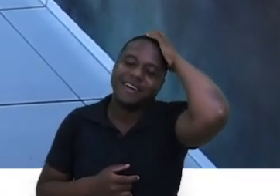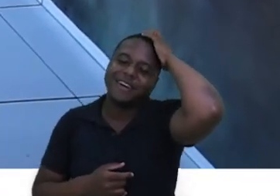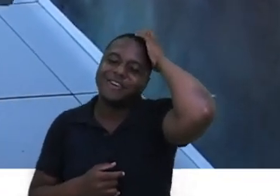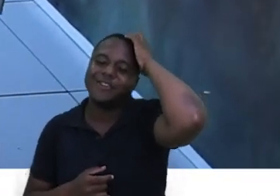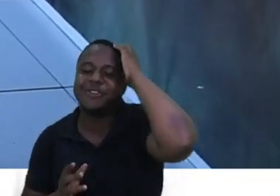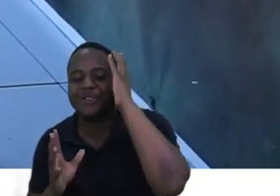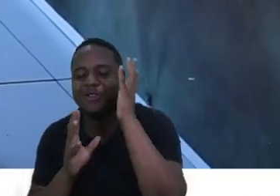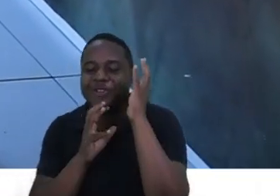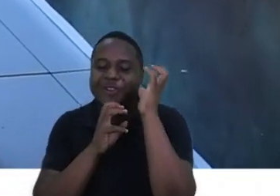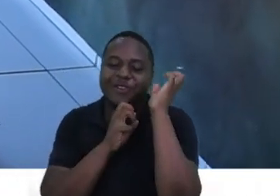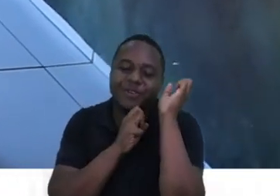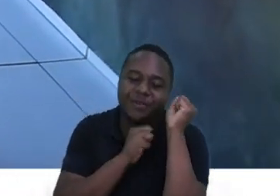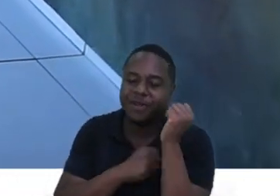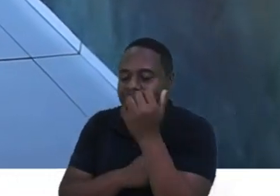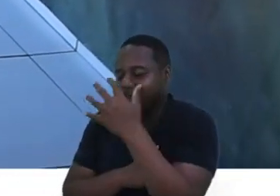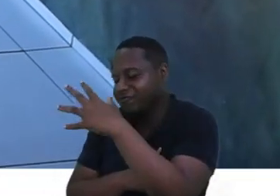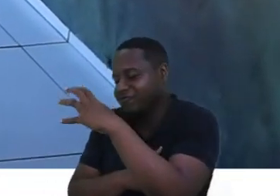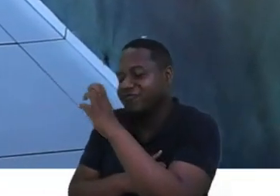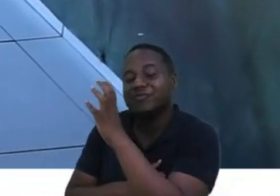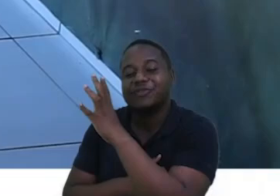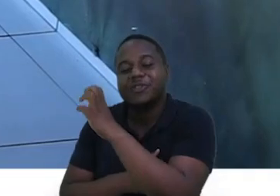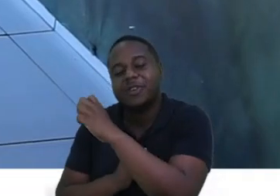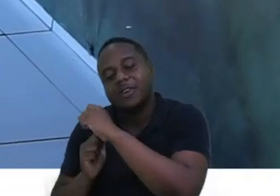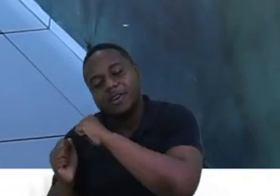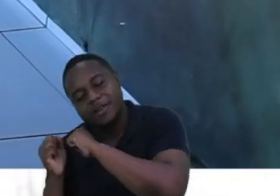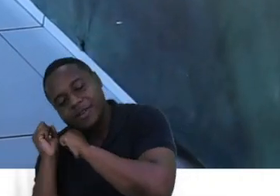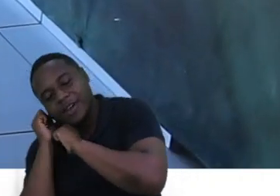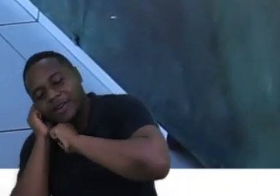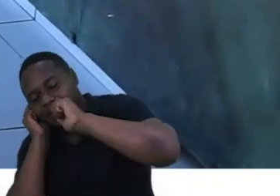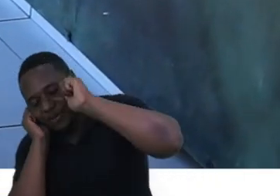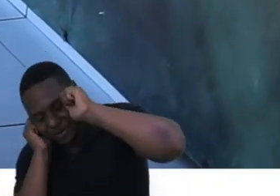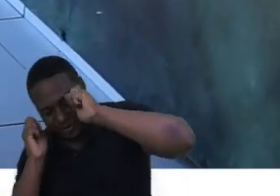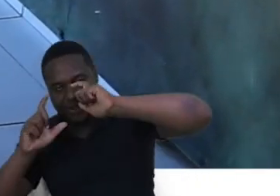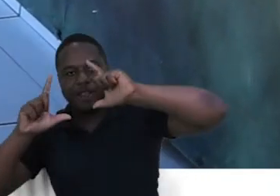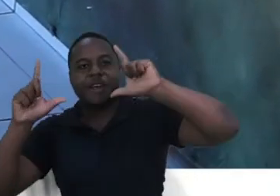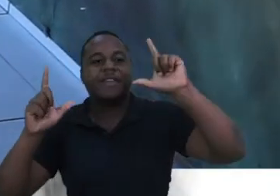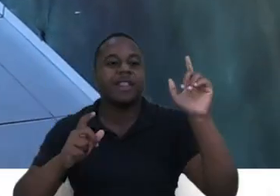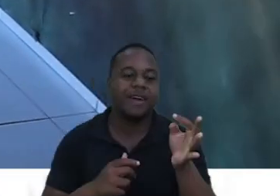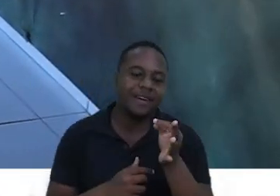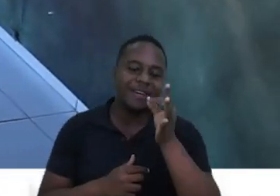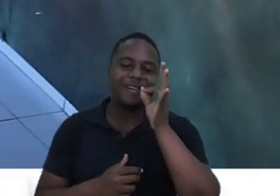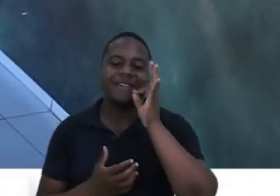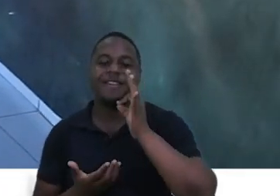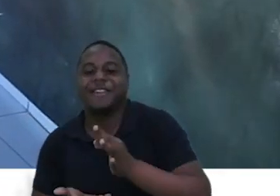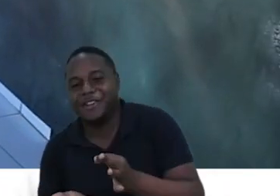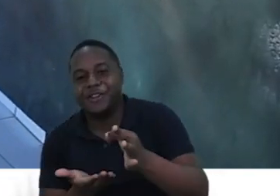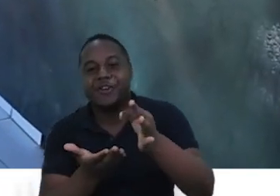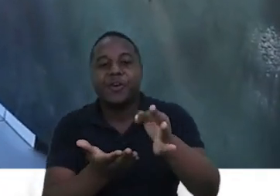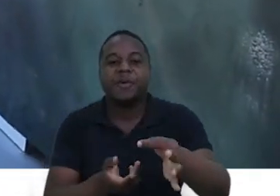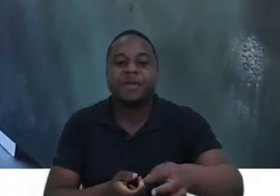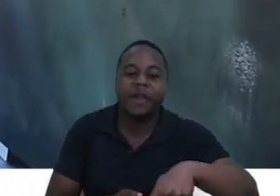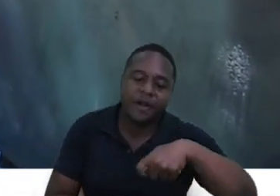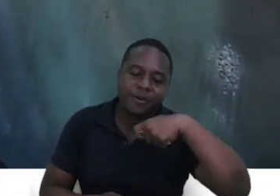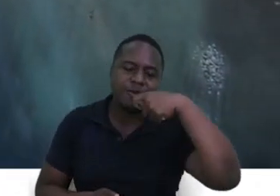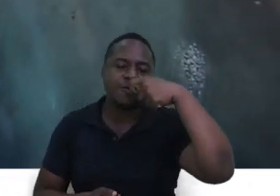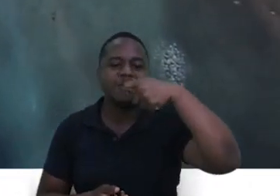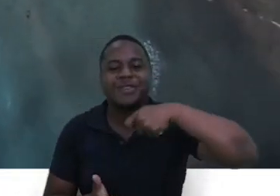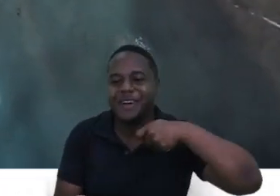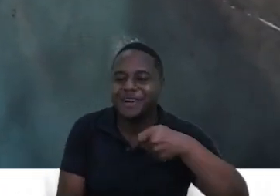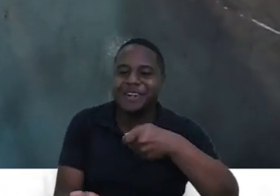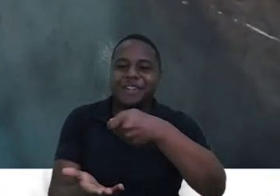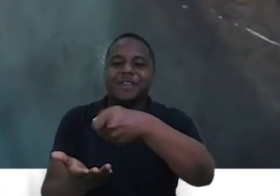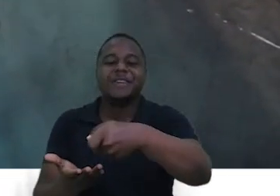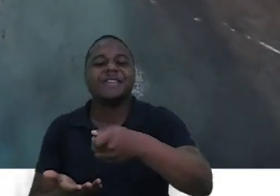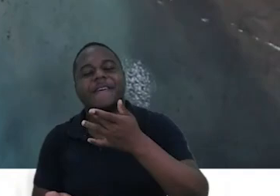cafuné quando tu for dormir. Te dou café quando se levantar. Dou comida na